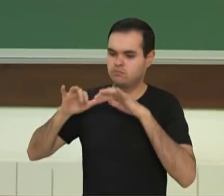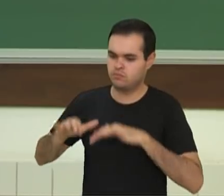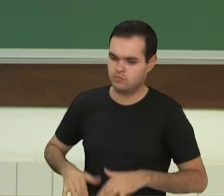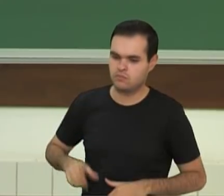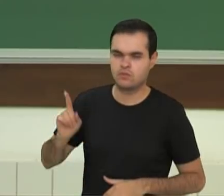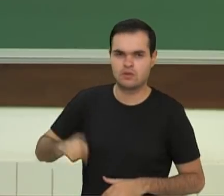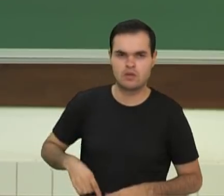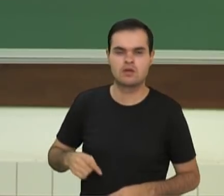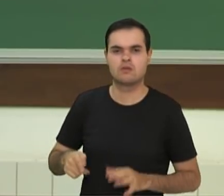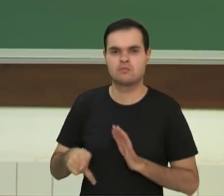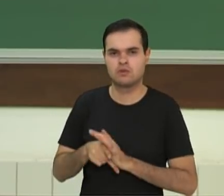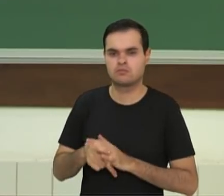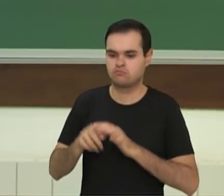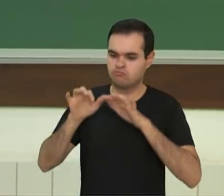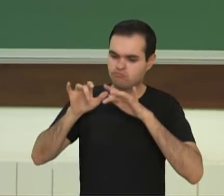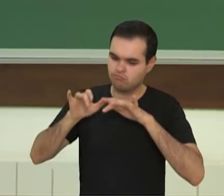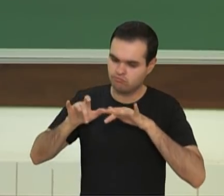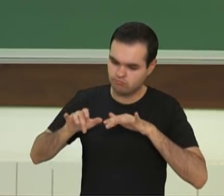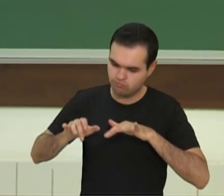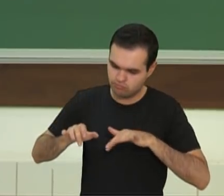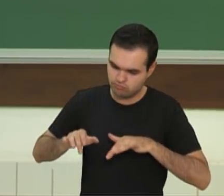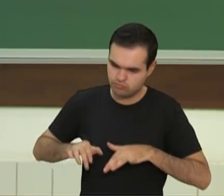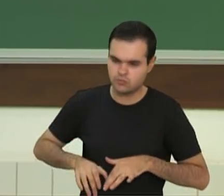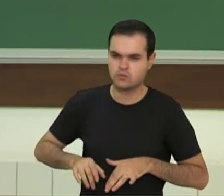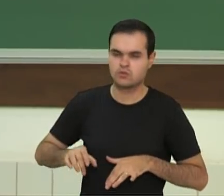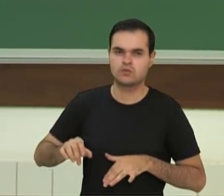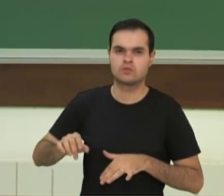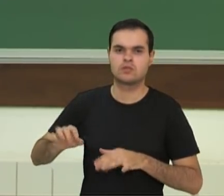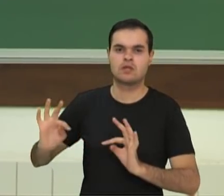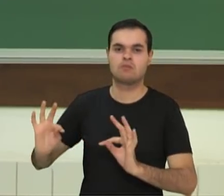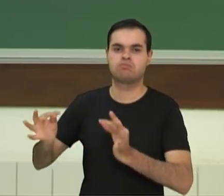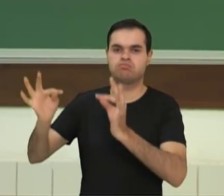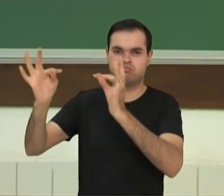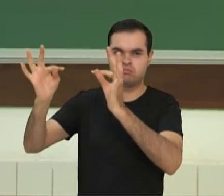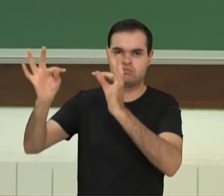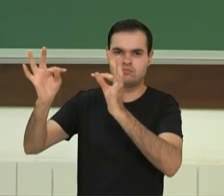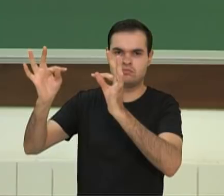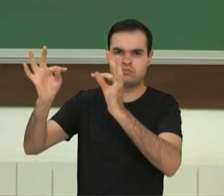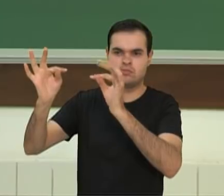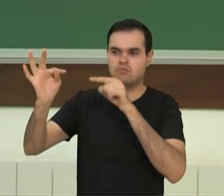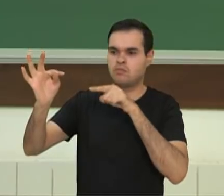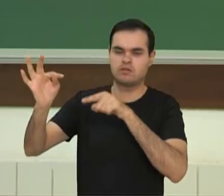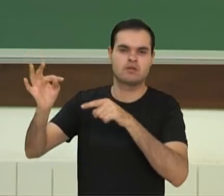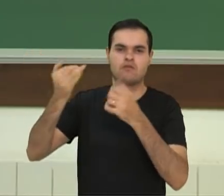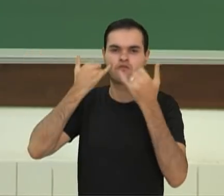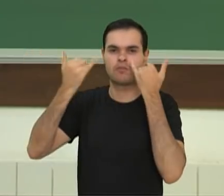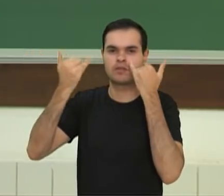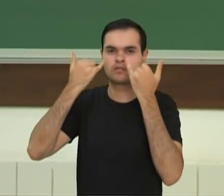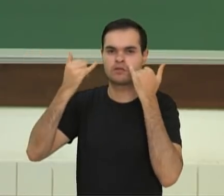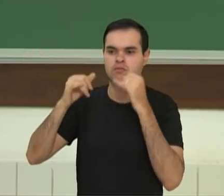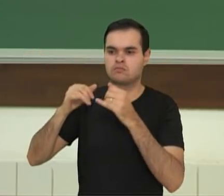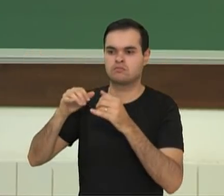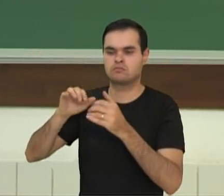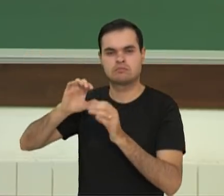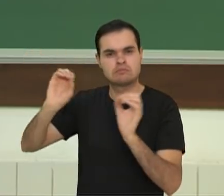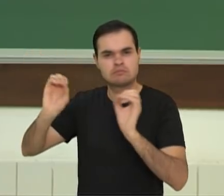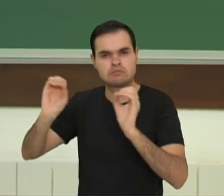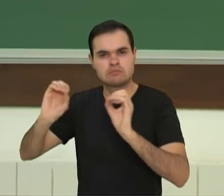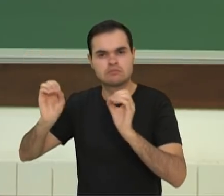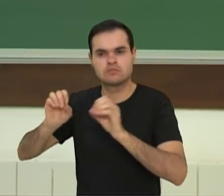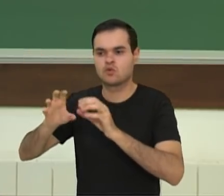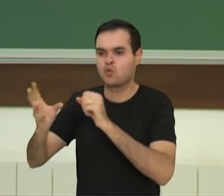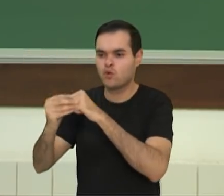artigo de opinião, escreve algo sobre tecnologia, mas ele não tem informação em tecnologia, ele não